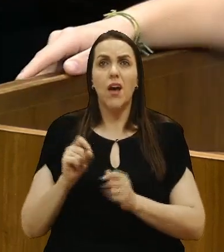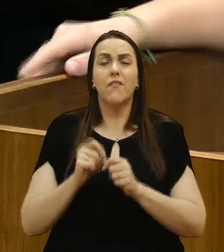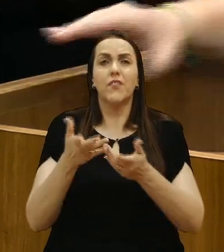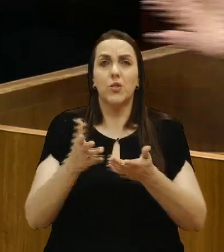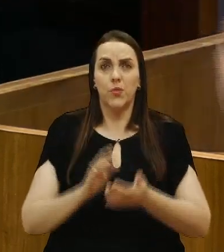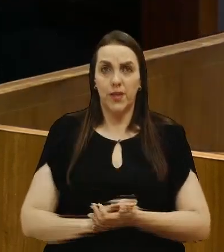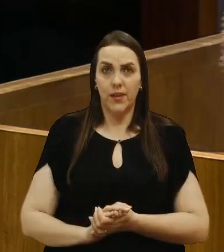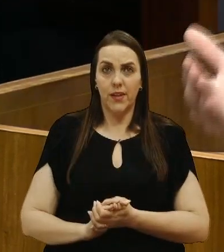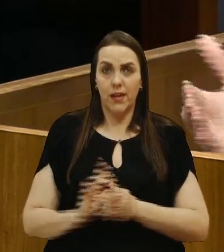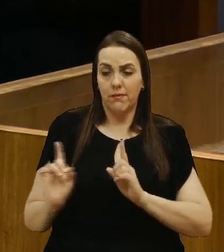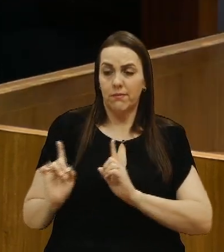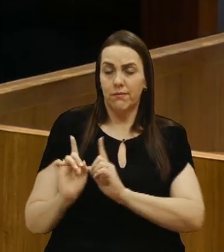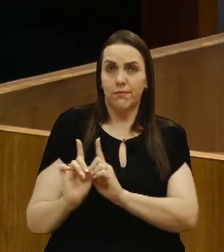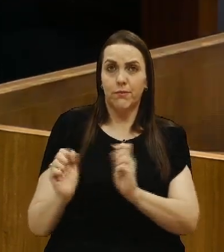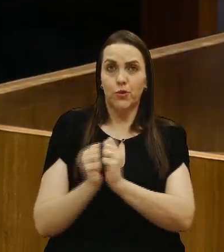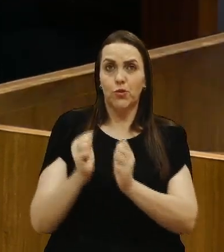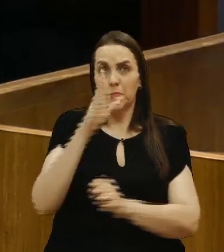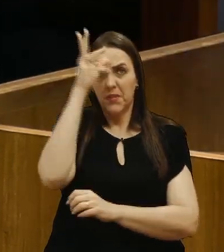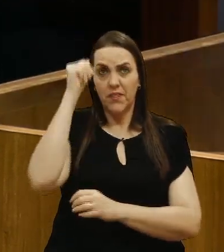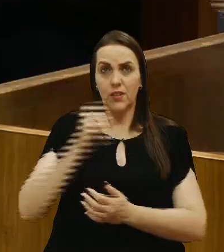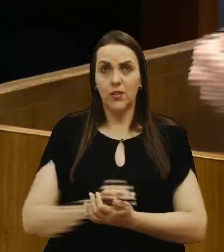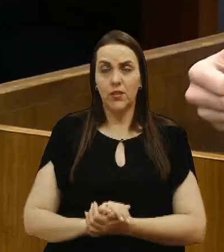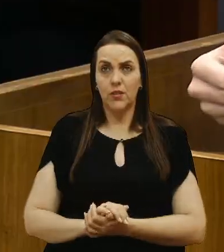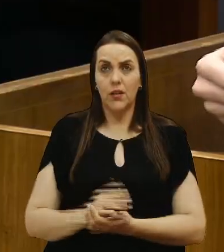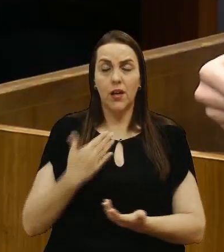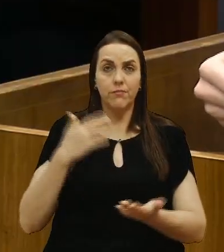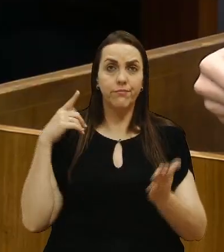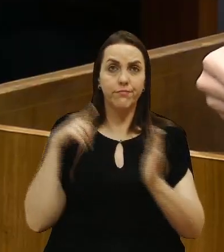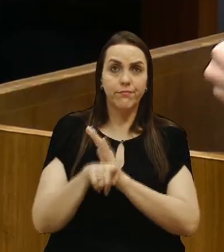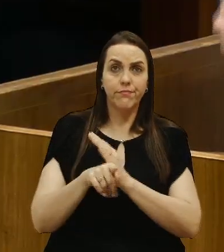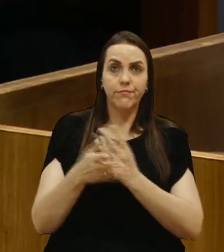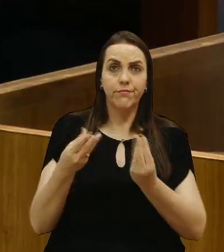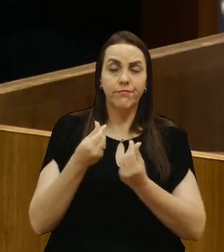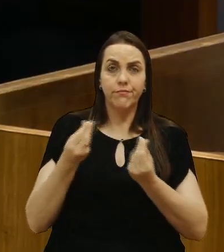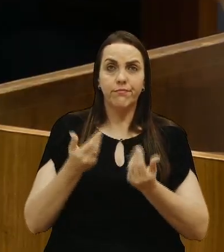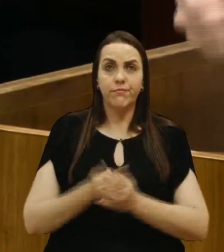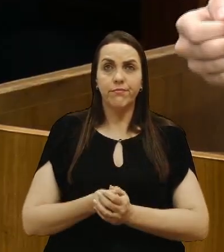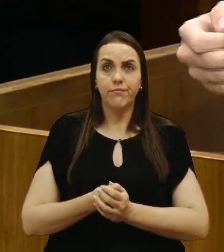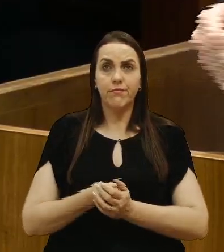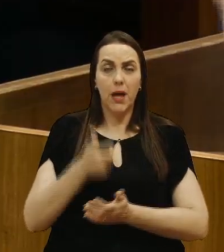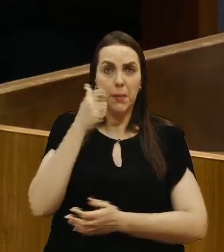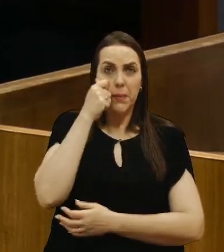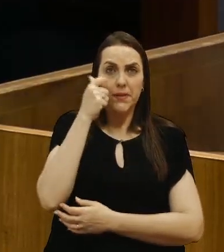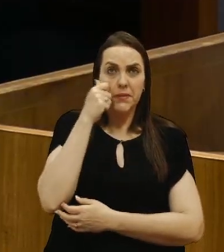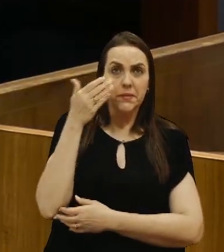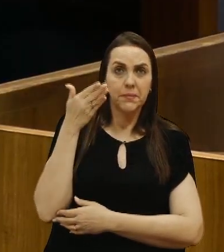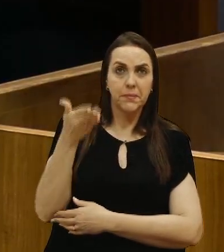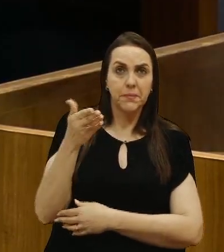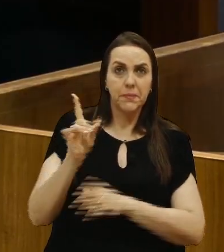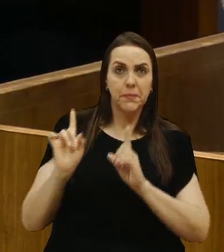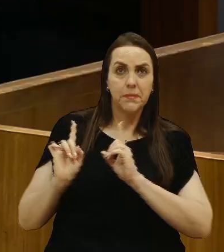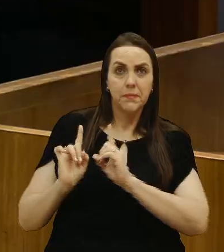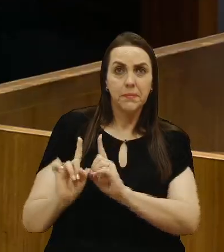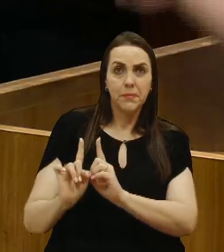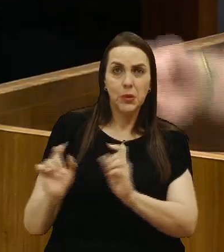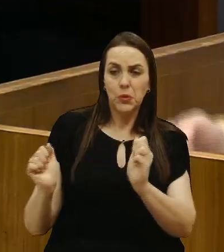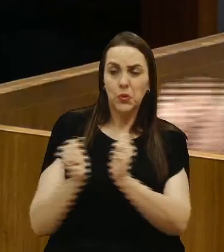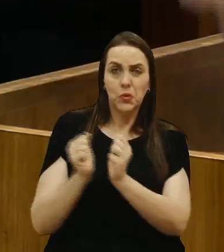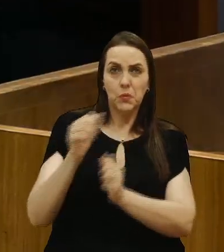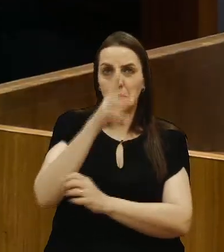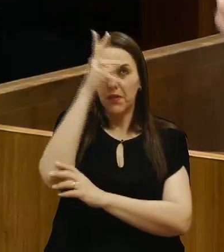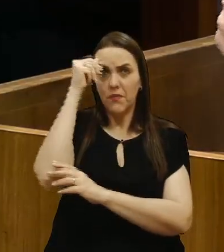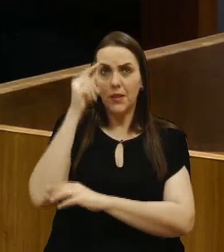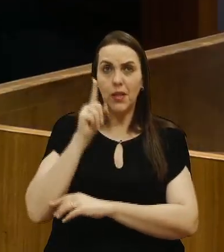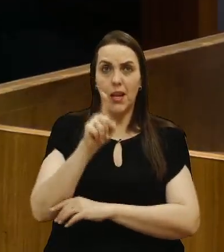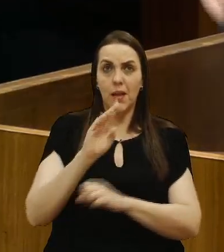lado do prefeito? Fica o questionamento. Aí a gente questiona a presença dele do lado do prefeito no Monte Carmelo,